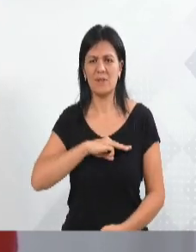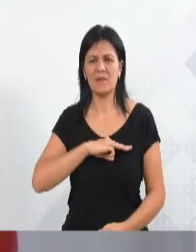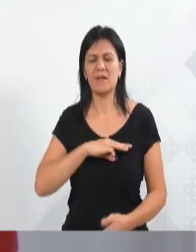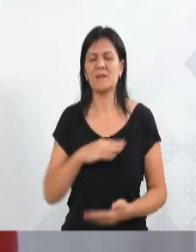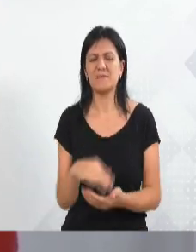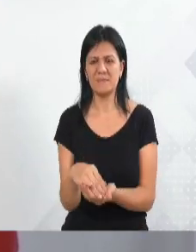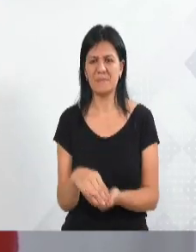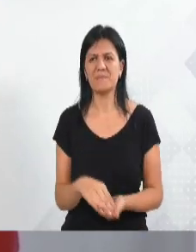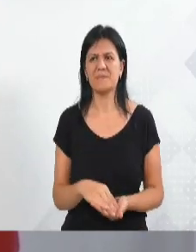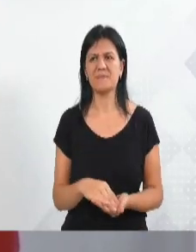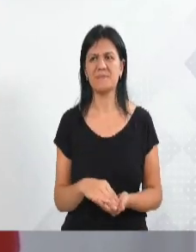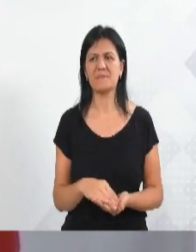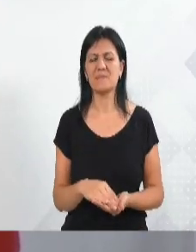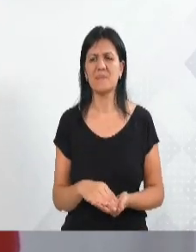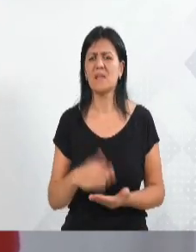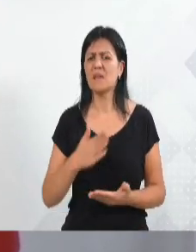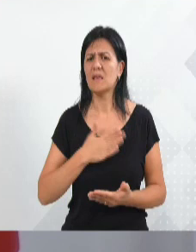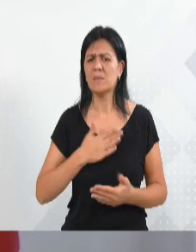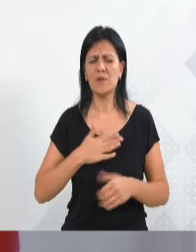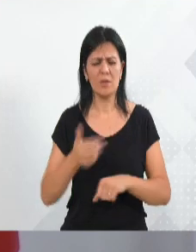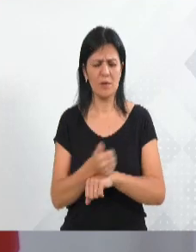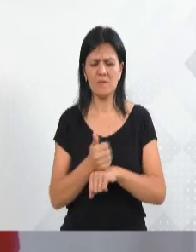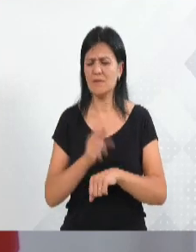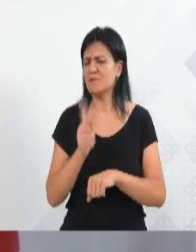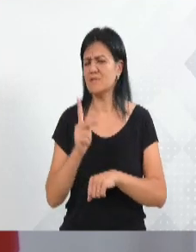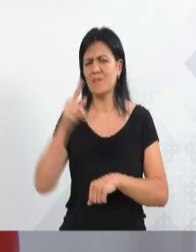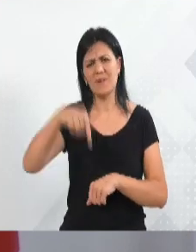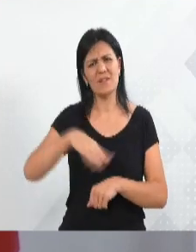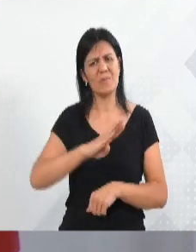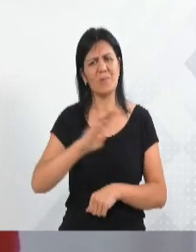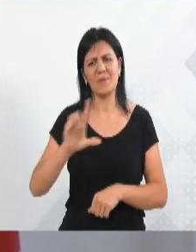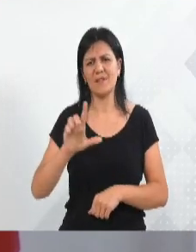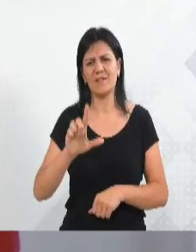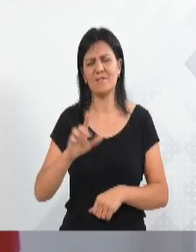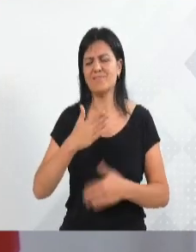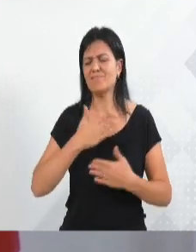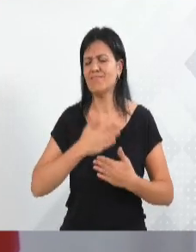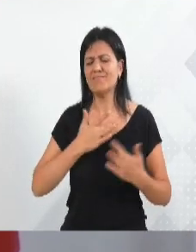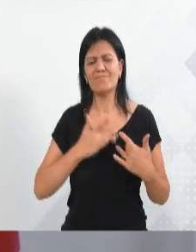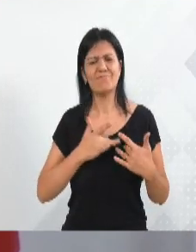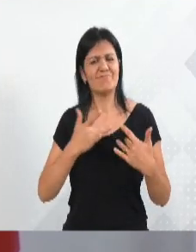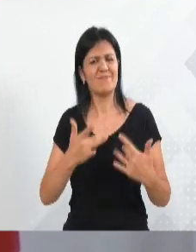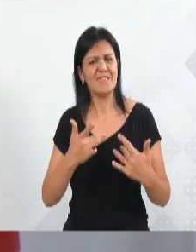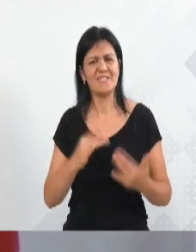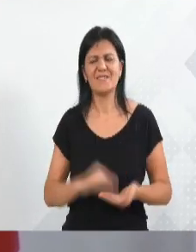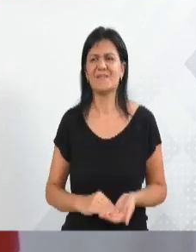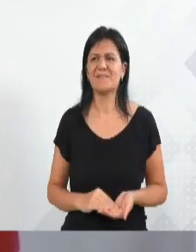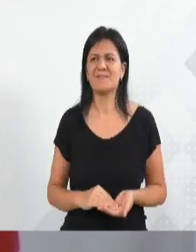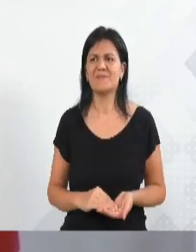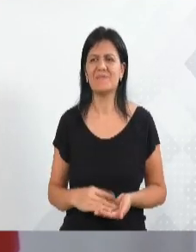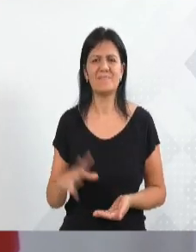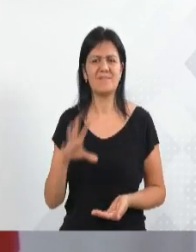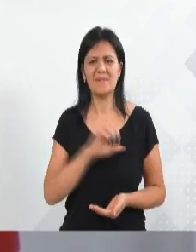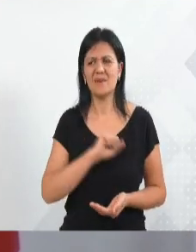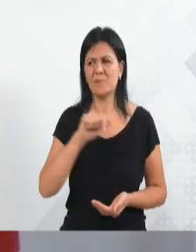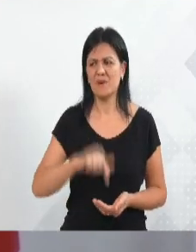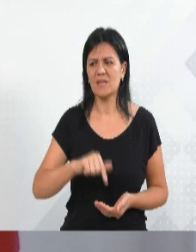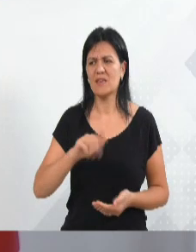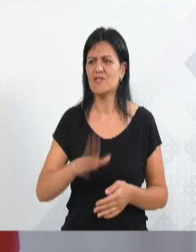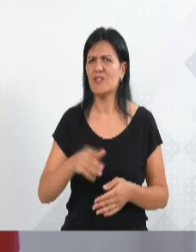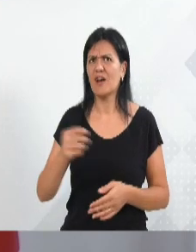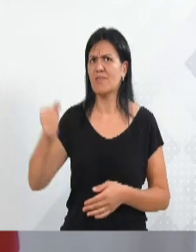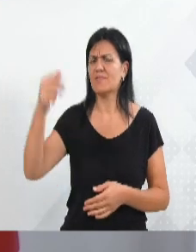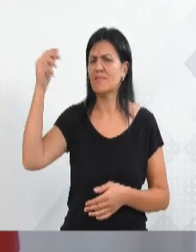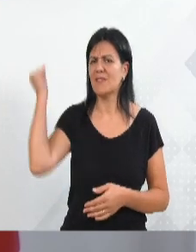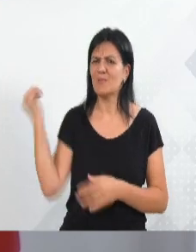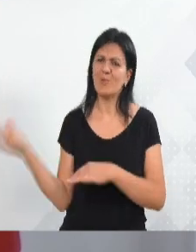E a minha carreira sempre foi Blumenau. Blumenau, minha paixão, minha terra. Adotei ela aqui há muito tempo.